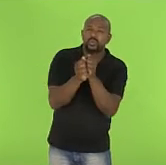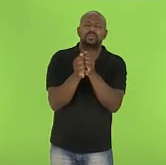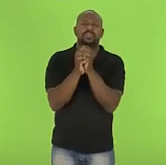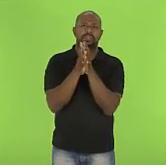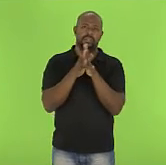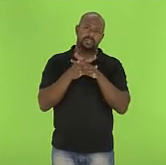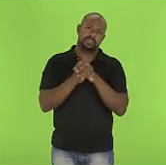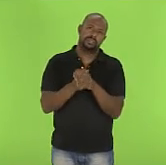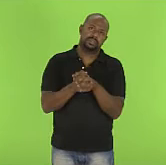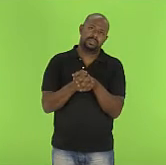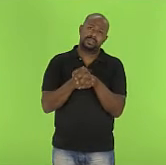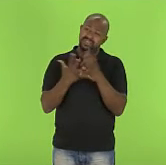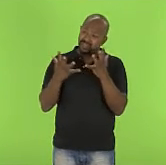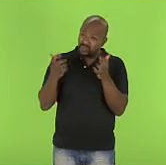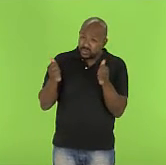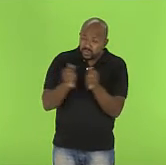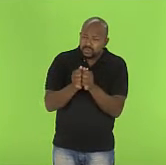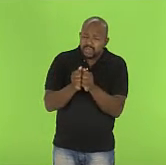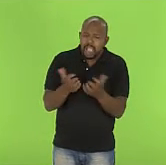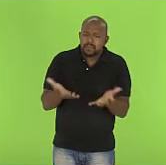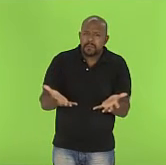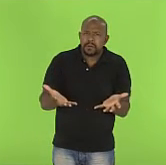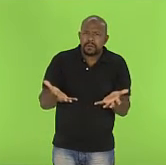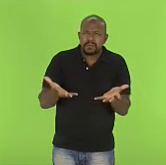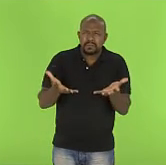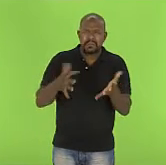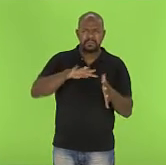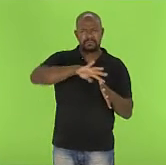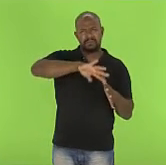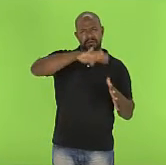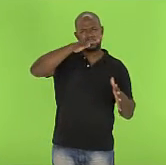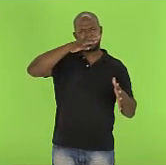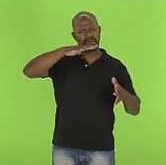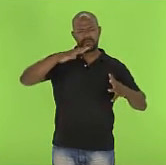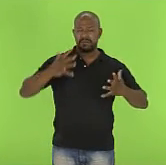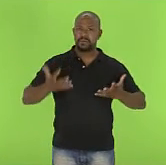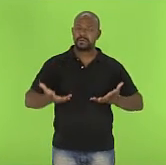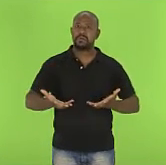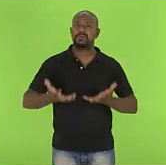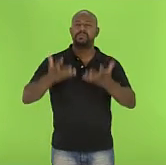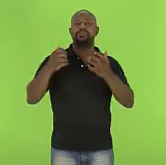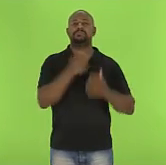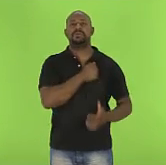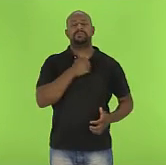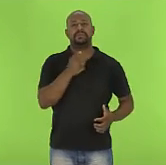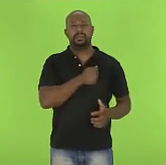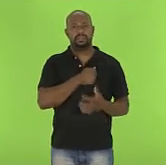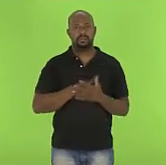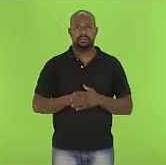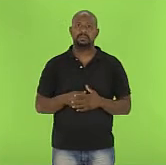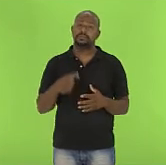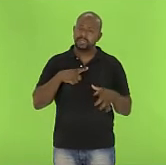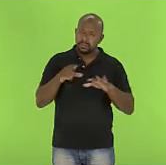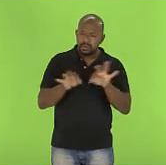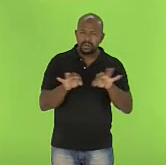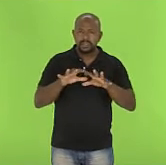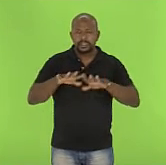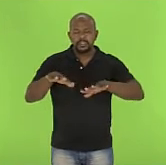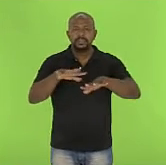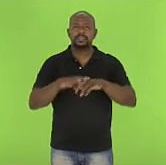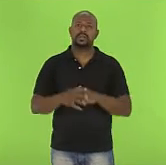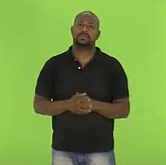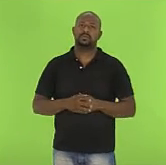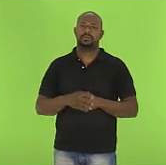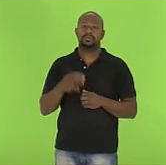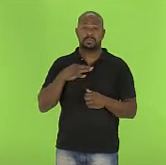Juntas. E que juntas constroem um grande império. E tem uma